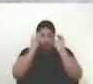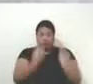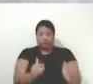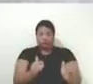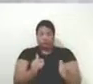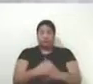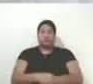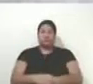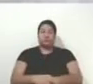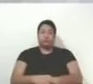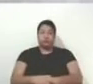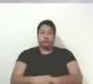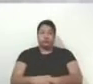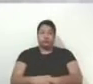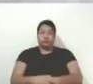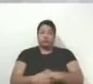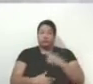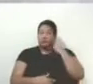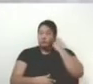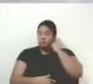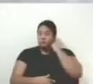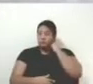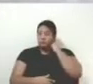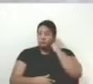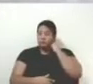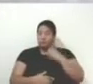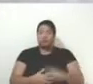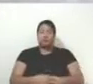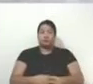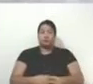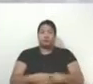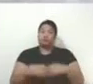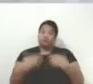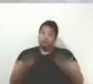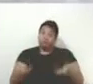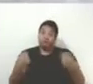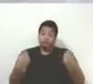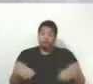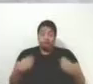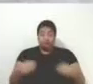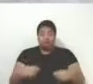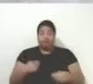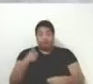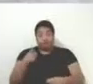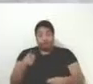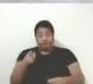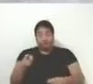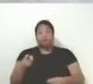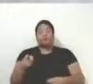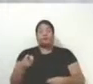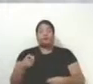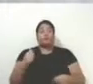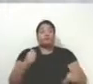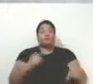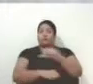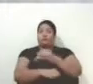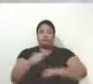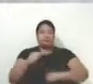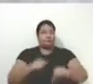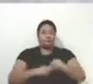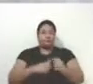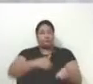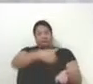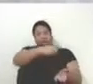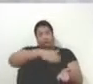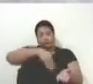esquerda, e não a funila pela mão direita. E, então, foi sugerido para que substitua essa sinalização de